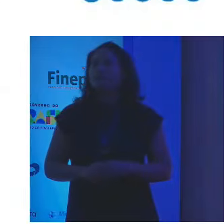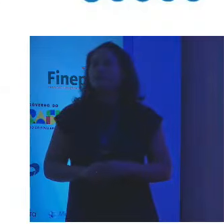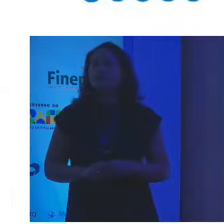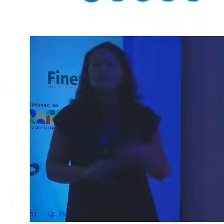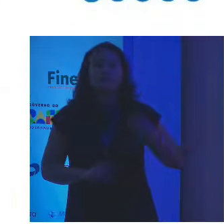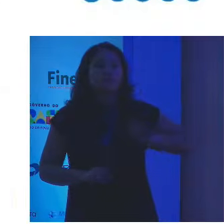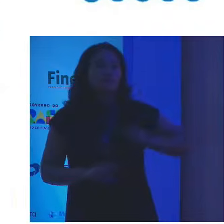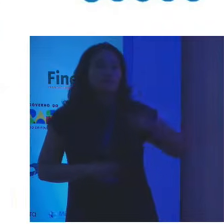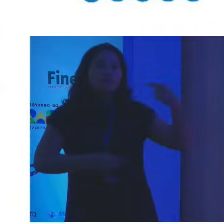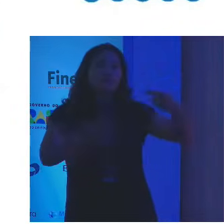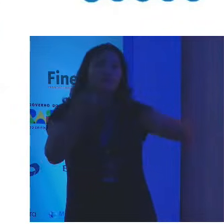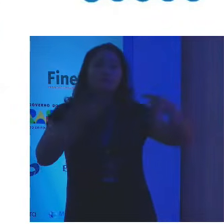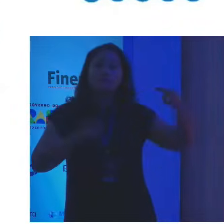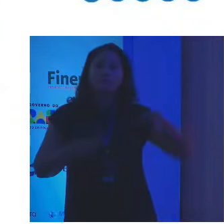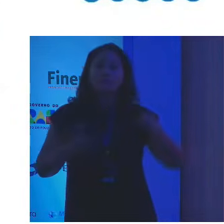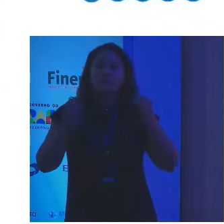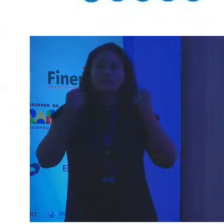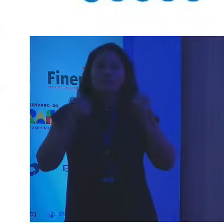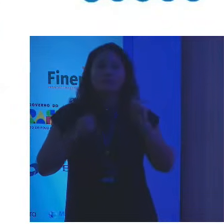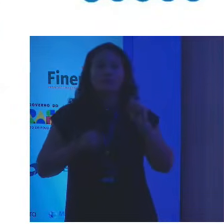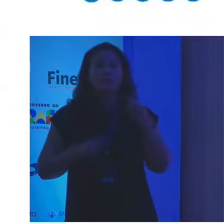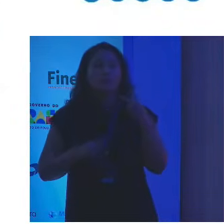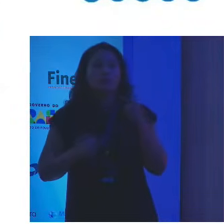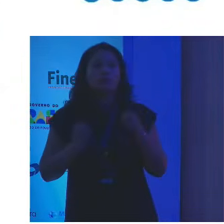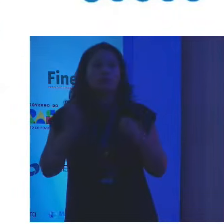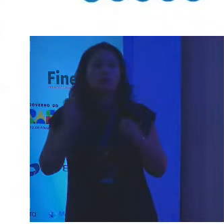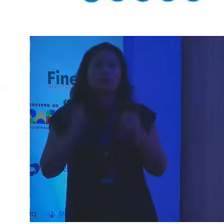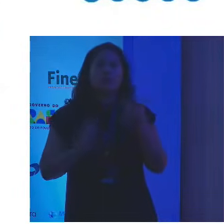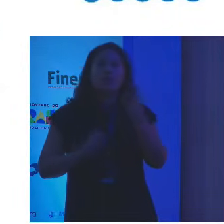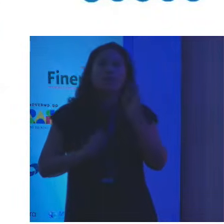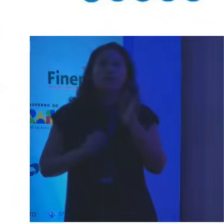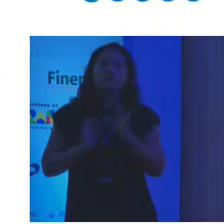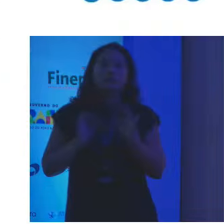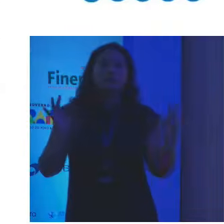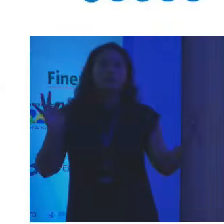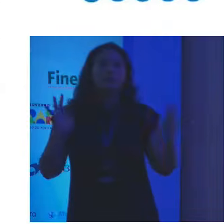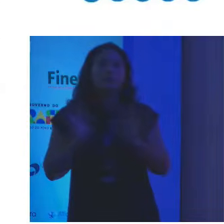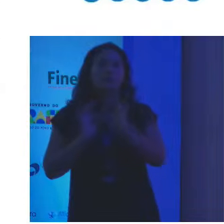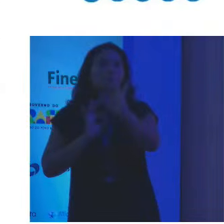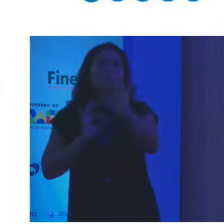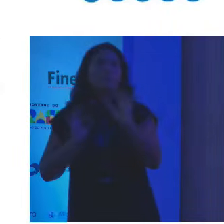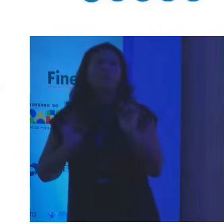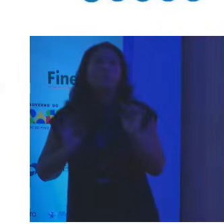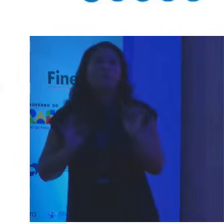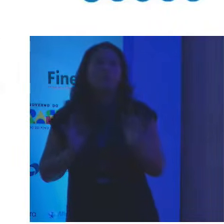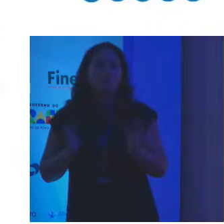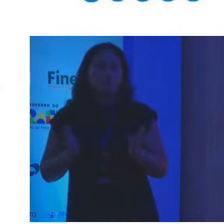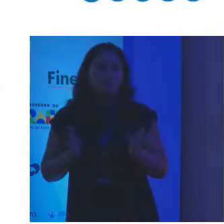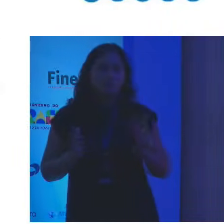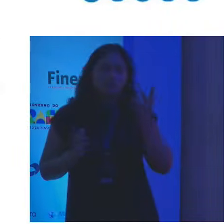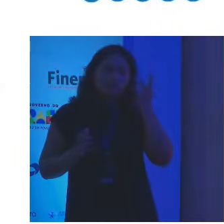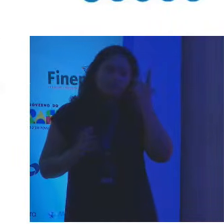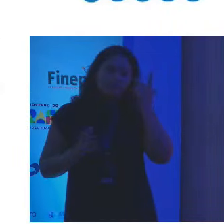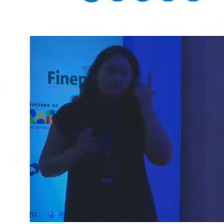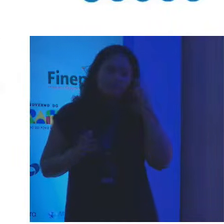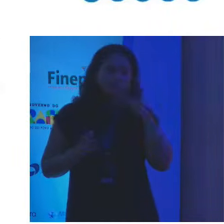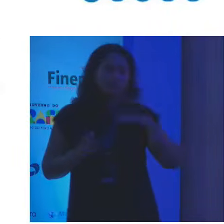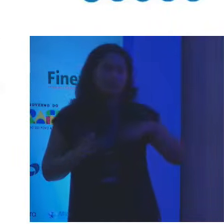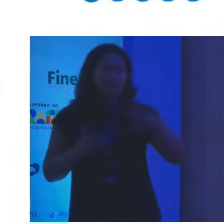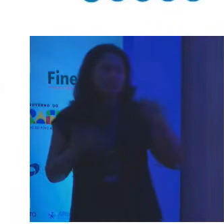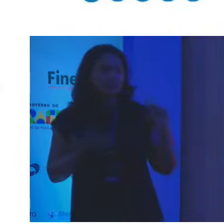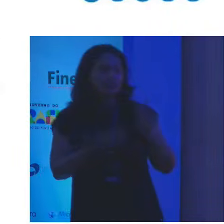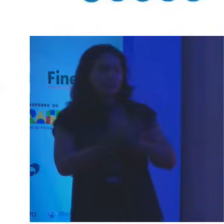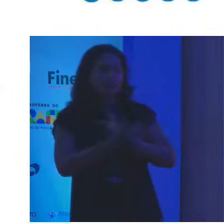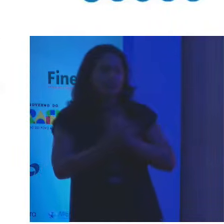né, muito grande se tem 2, 5, 10, 20 mil quilômetros quadrados, mas, normalmente, a área de ocorrência